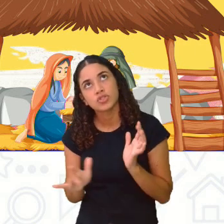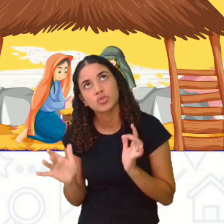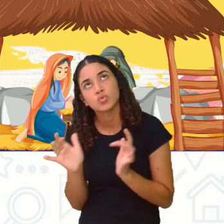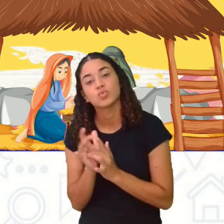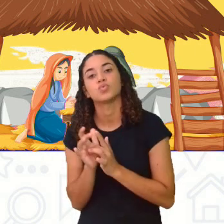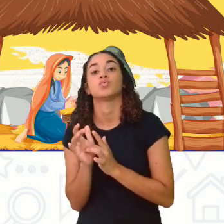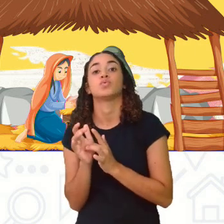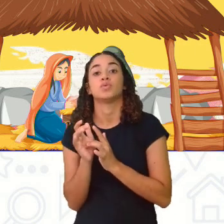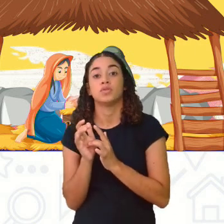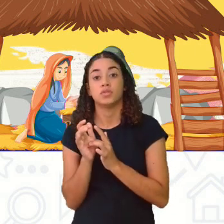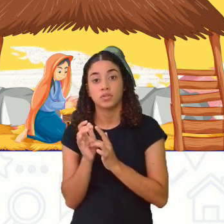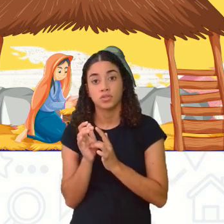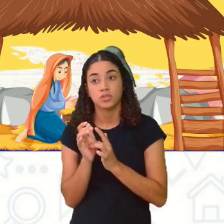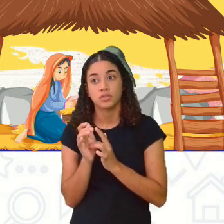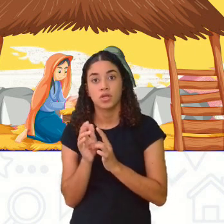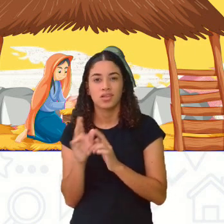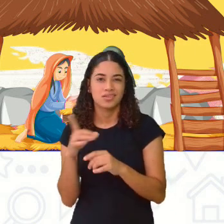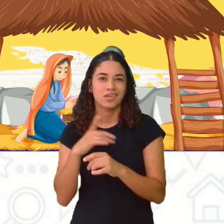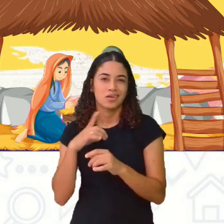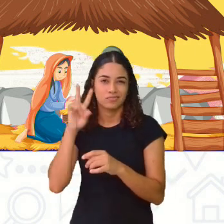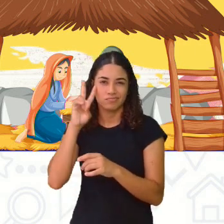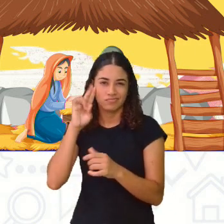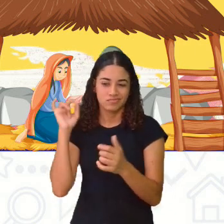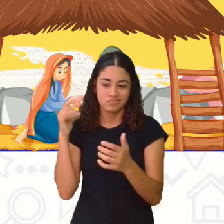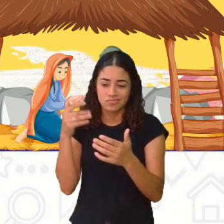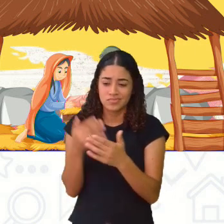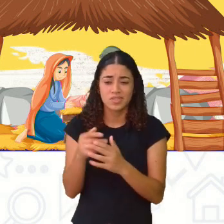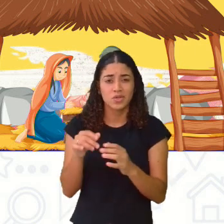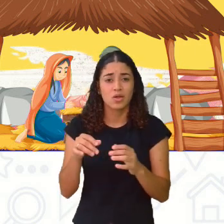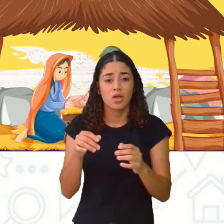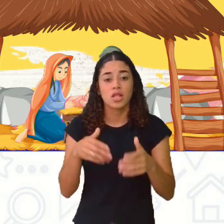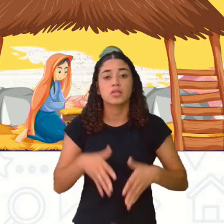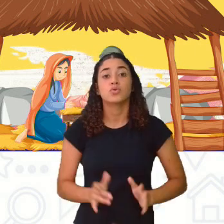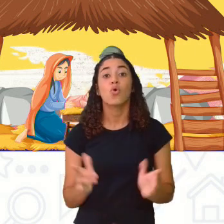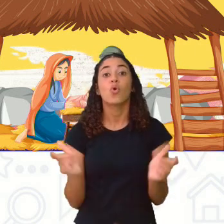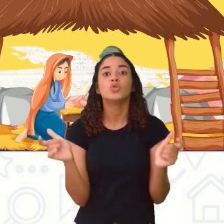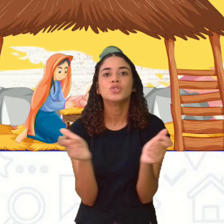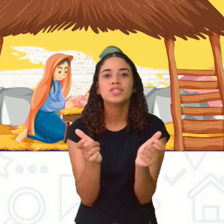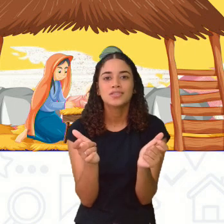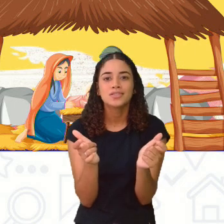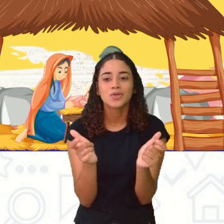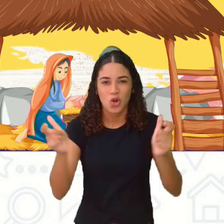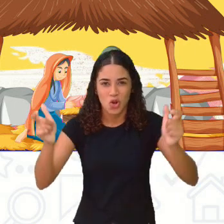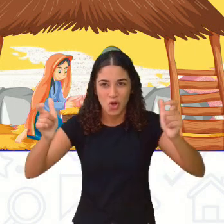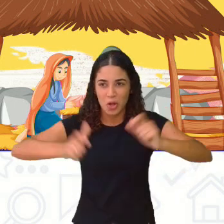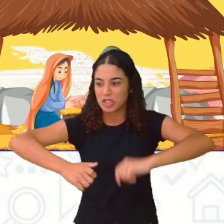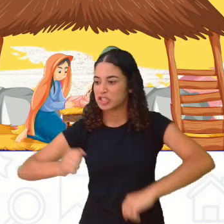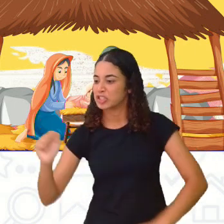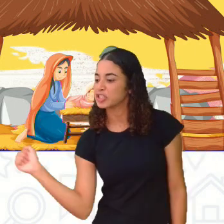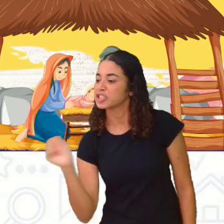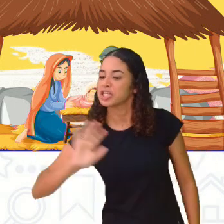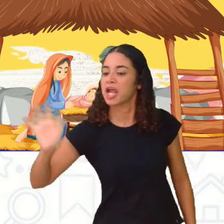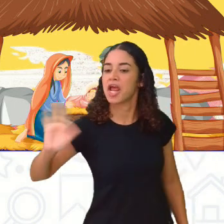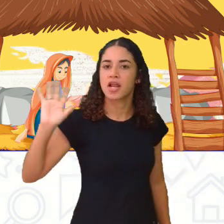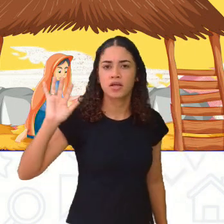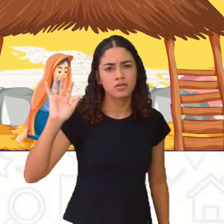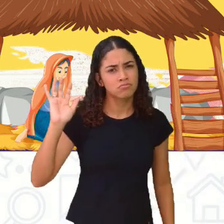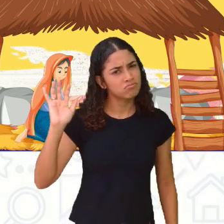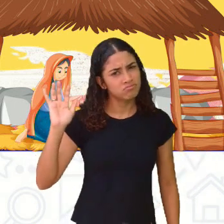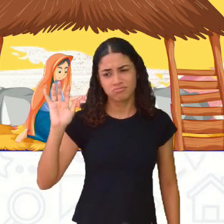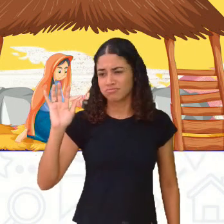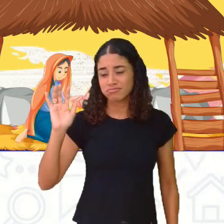pelo relato, né, cristão, em um local bem simples, né, humilde, sem riqueza nenhuma. Ele